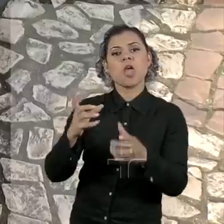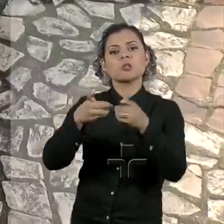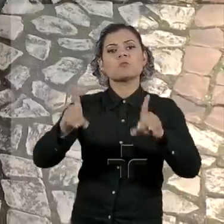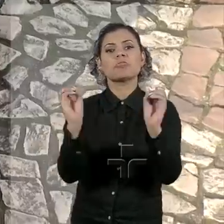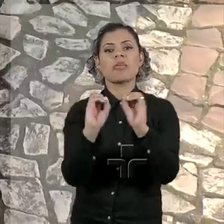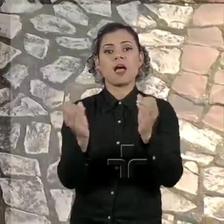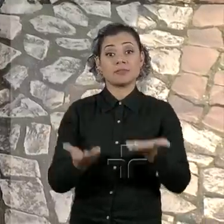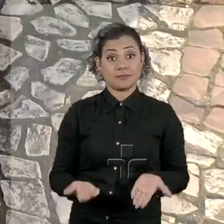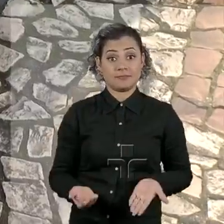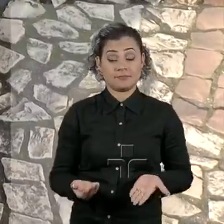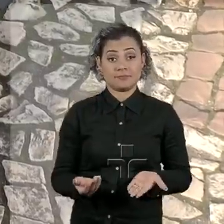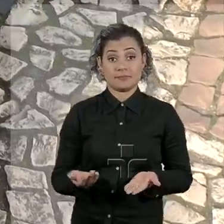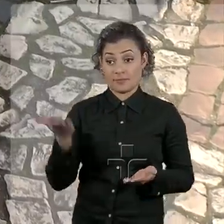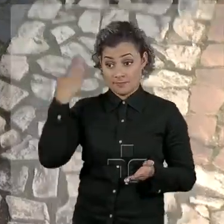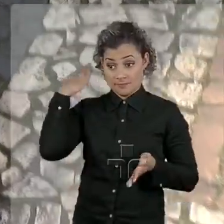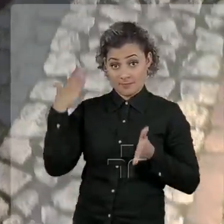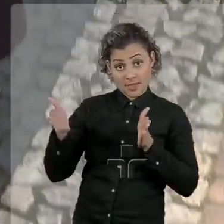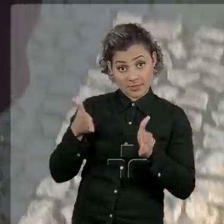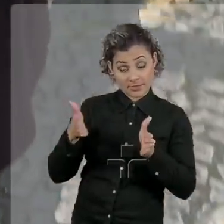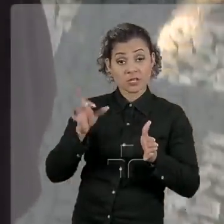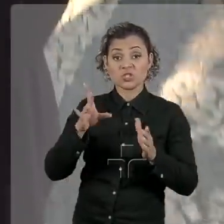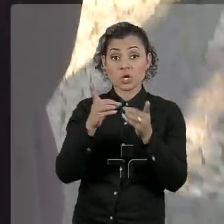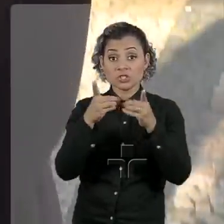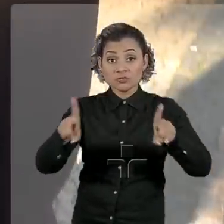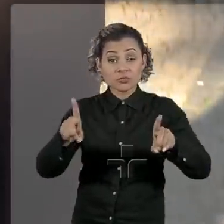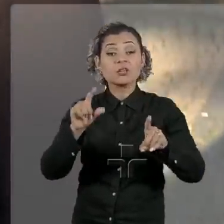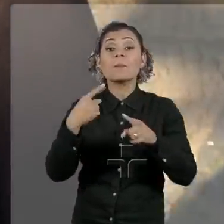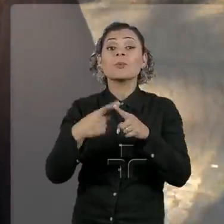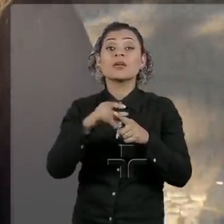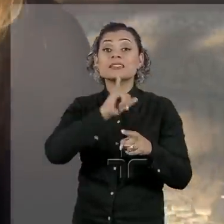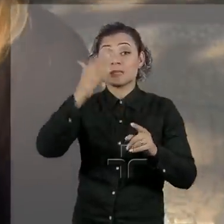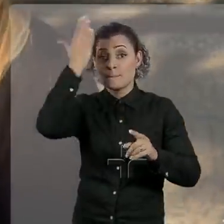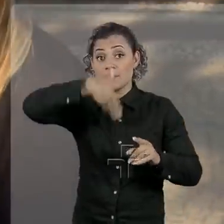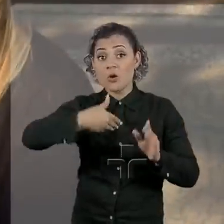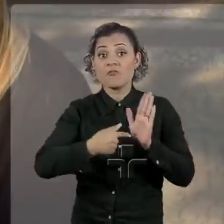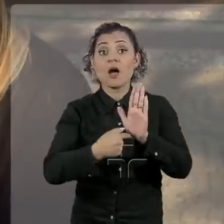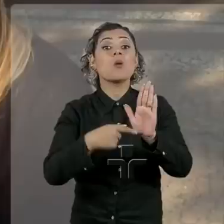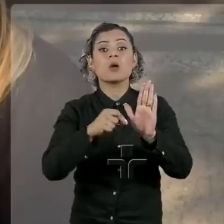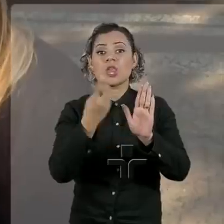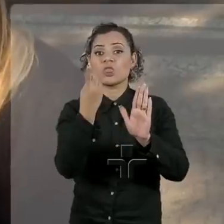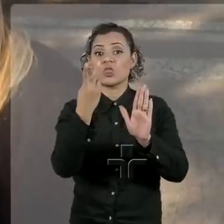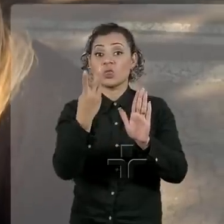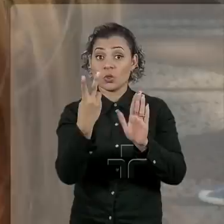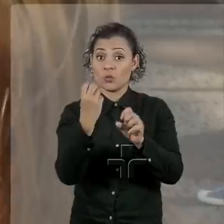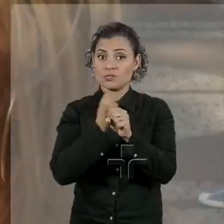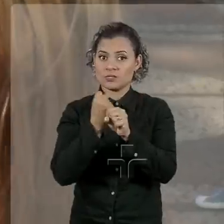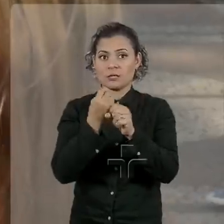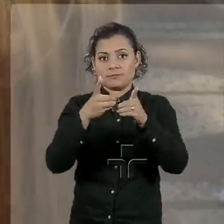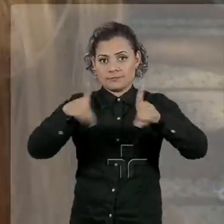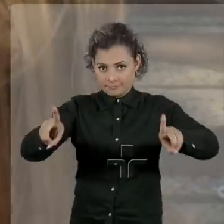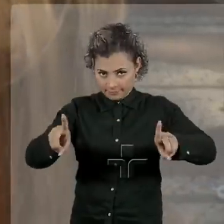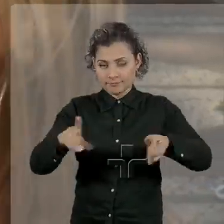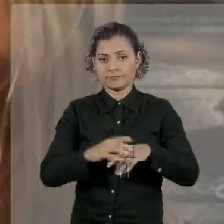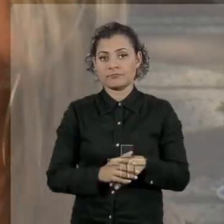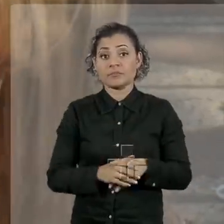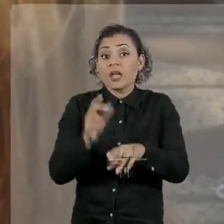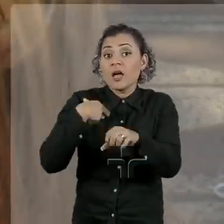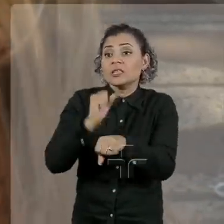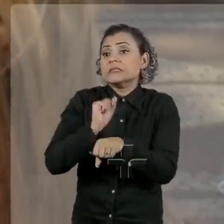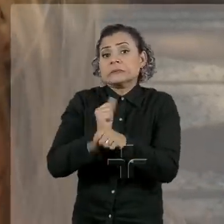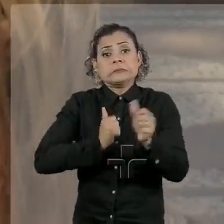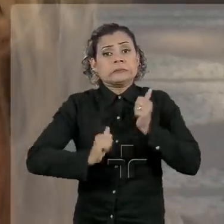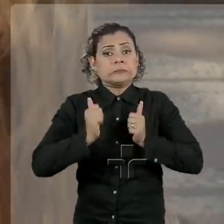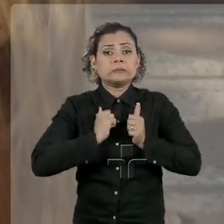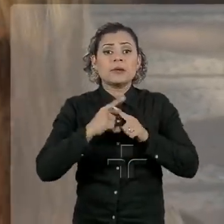divórcio. Naquela época só era possível se divorciar se fosse comprovado 2 anos de separação de fato. A espera deu até